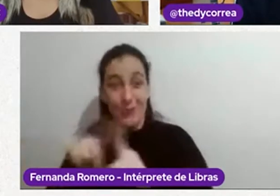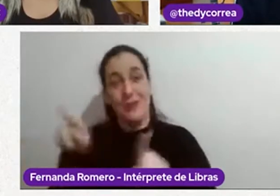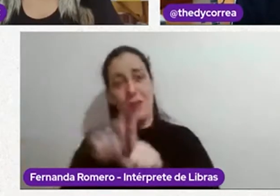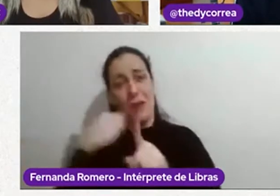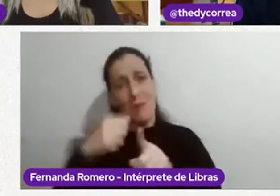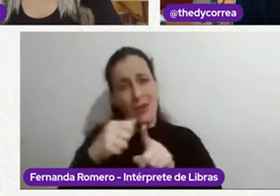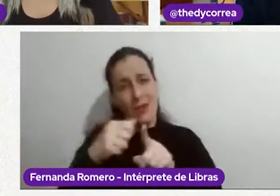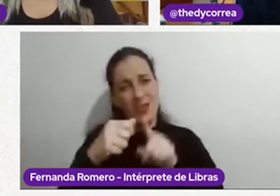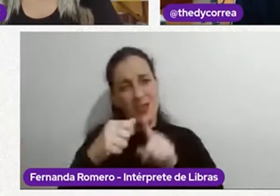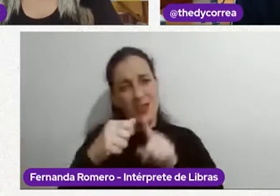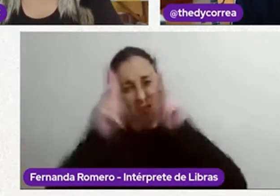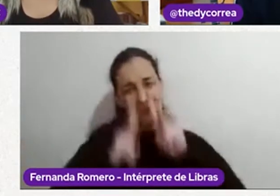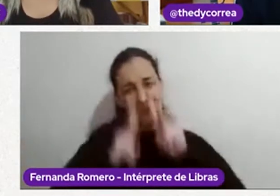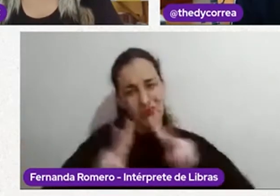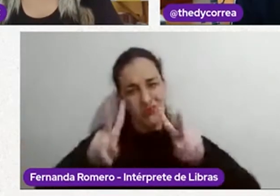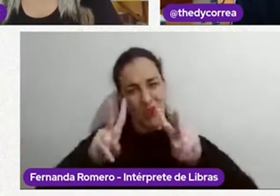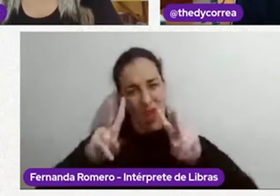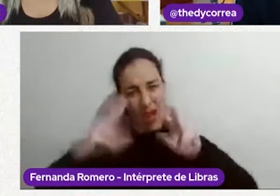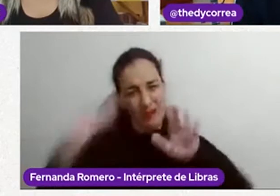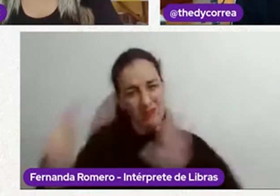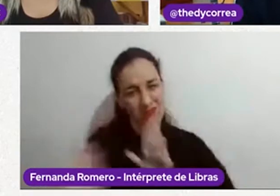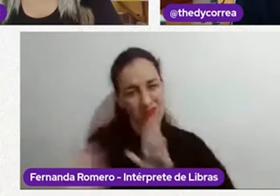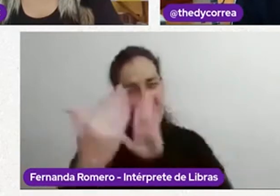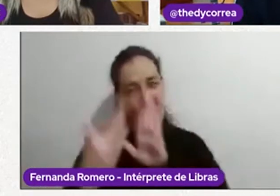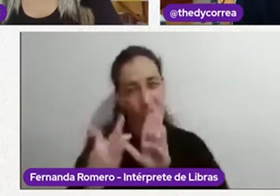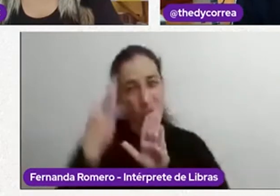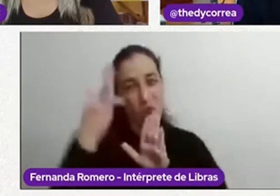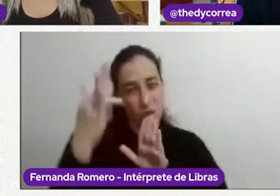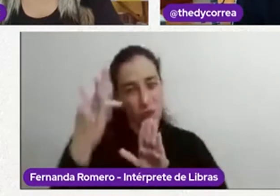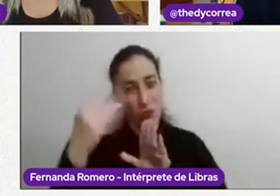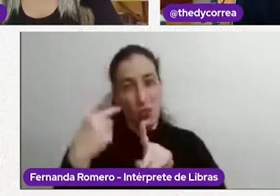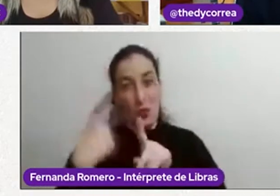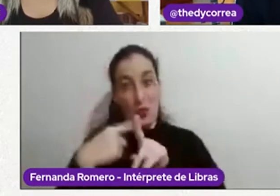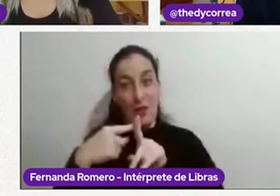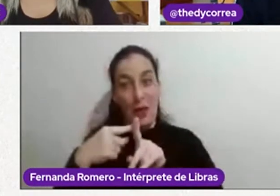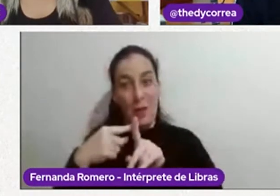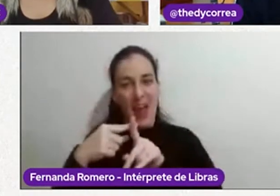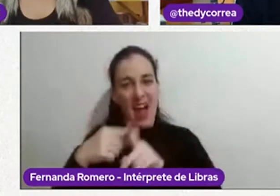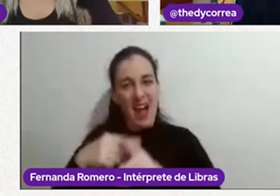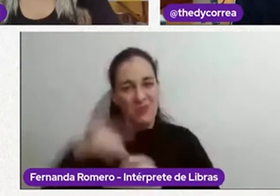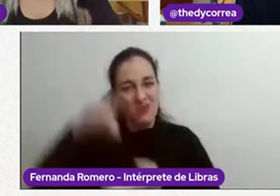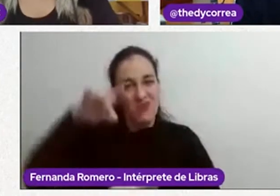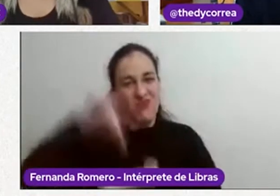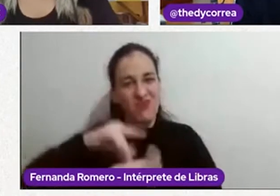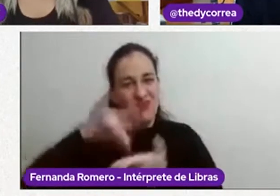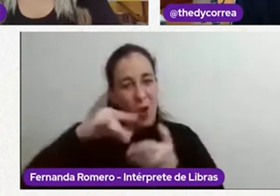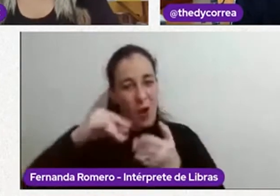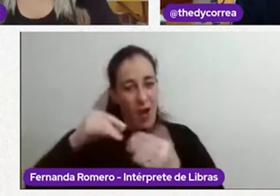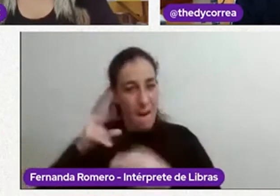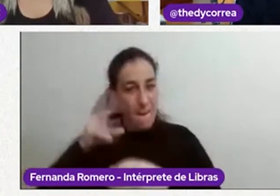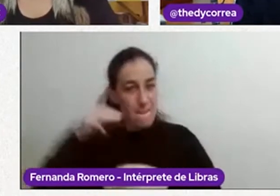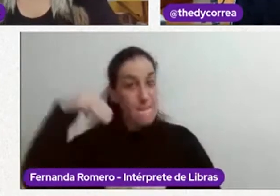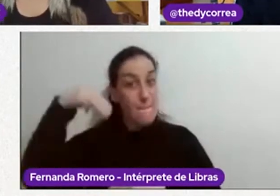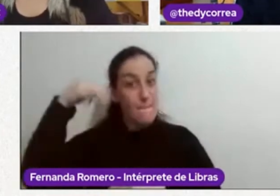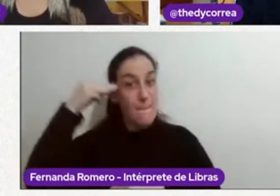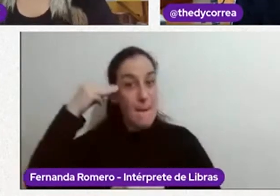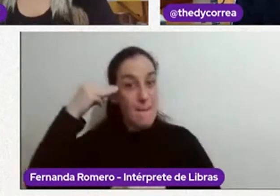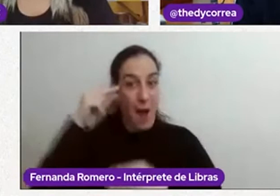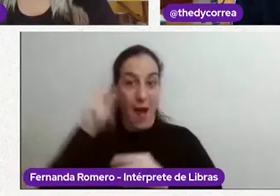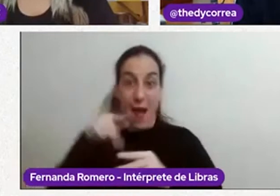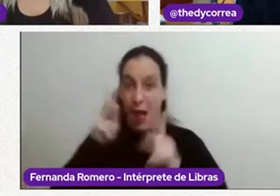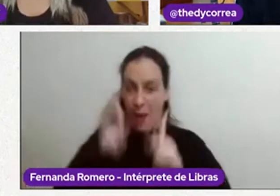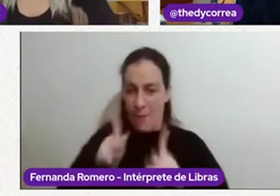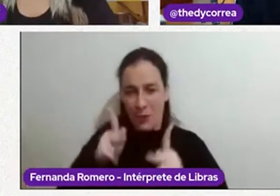frente também, né? Até eu acho, para honrar a memória dessas pessoas. Isso. São pessoas que nos inspiram,